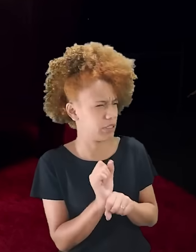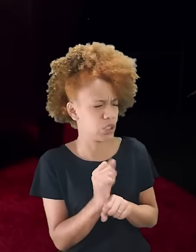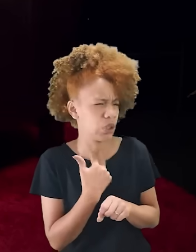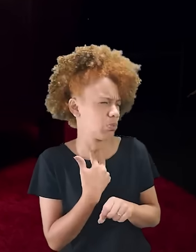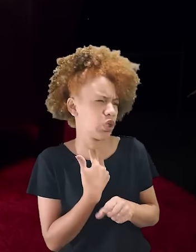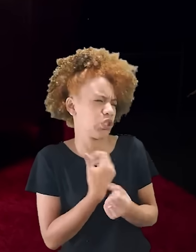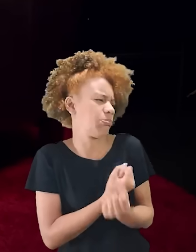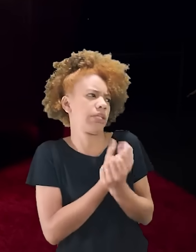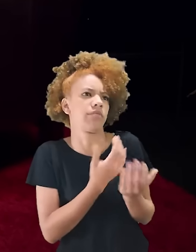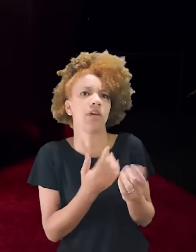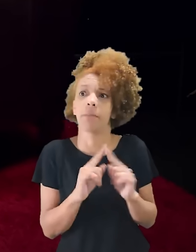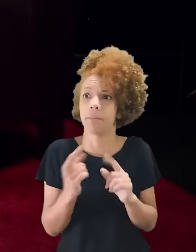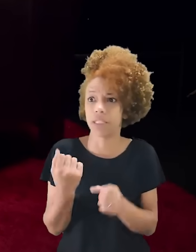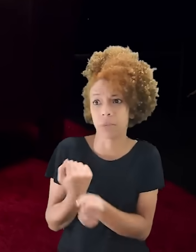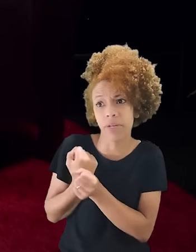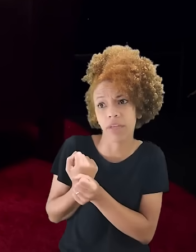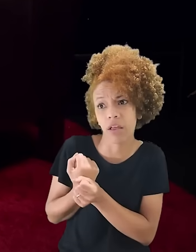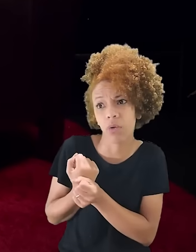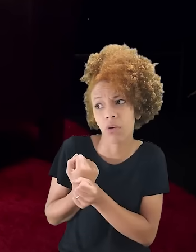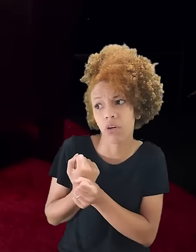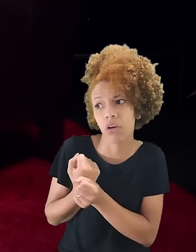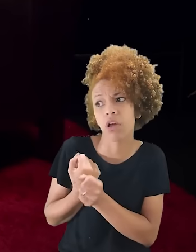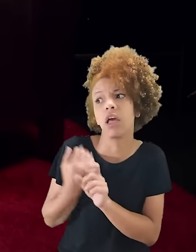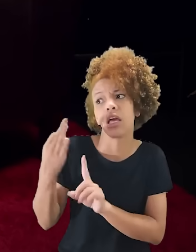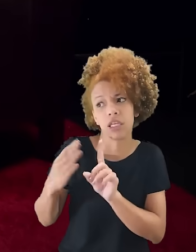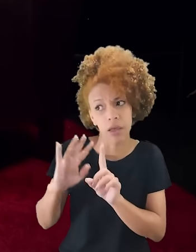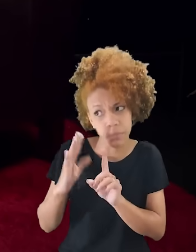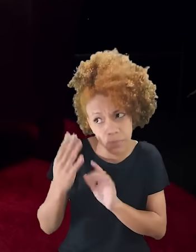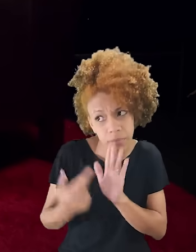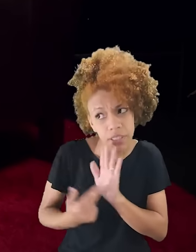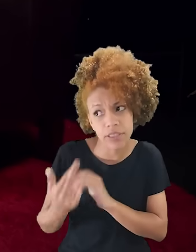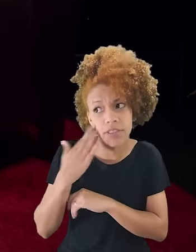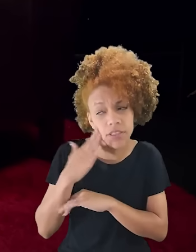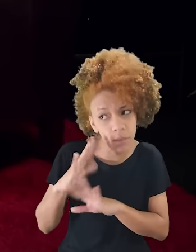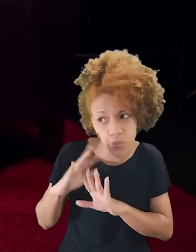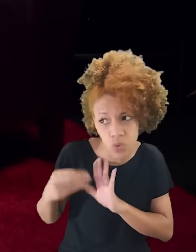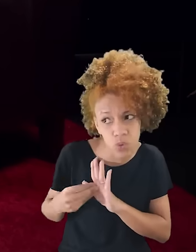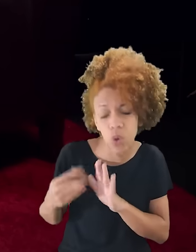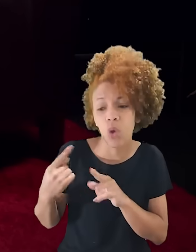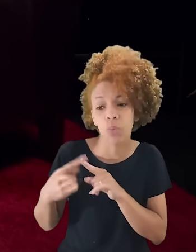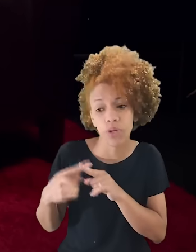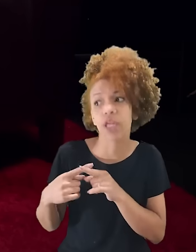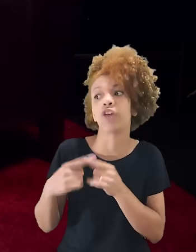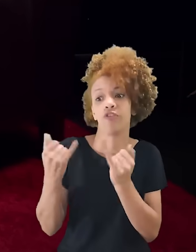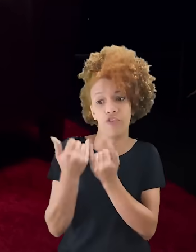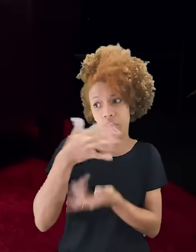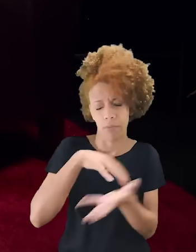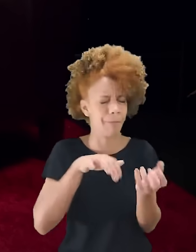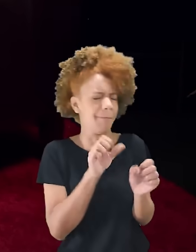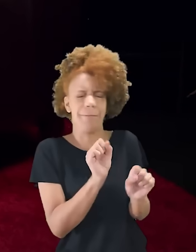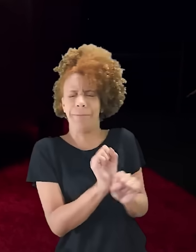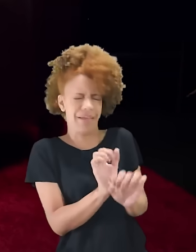cara não pode pera aí pera aí pera aí pera aí mas me prenderam e a Embaixada e o consulado brasileiro sabe de tudo porque foi maor bafão